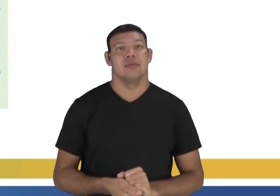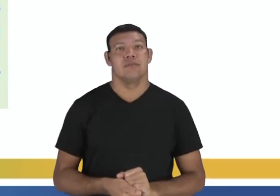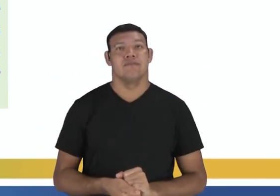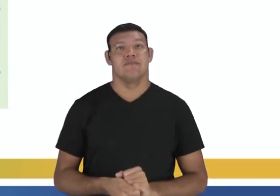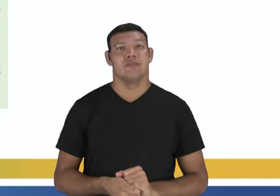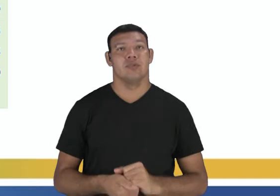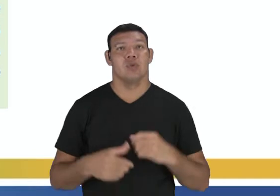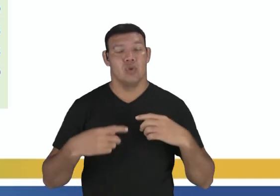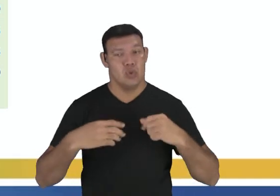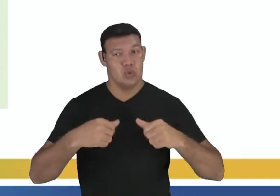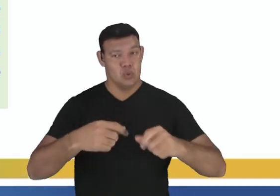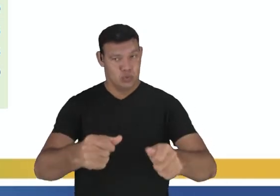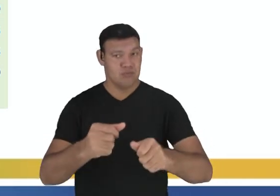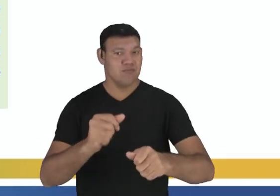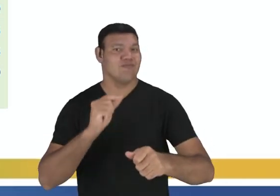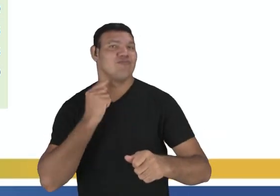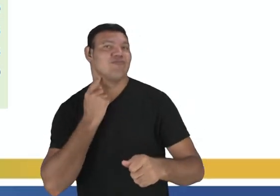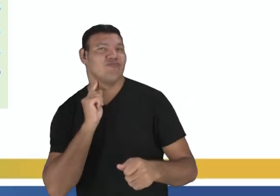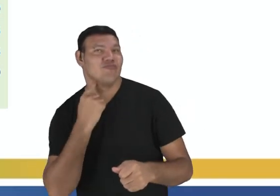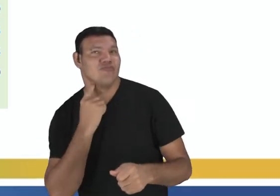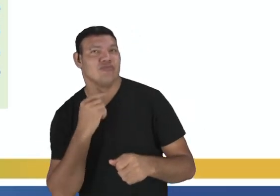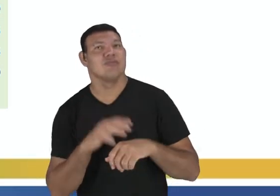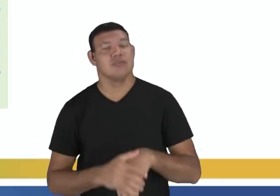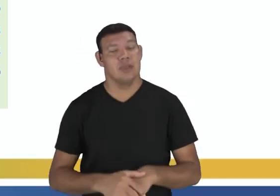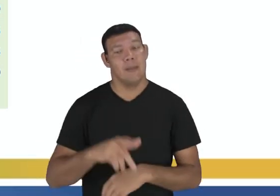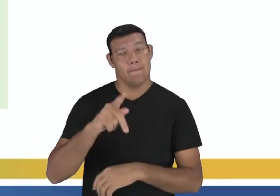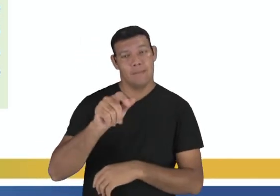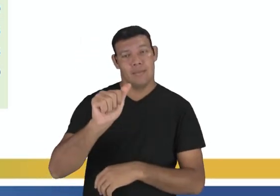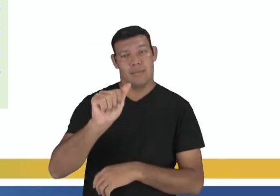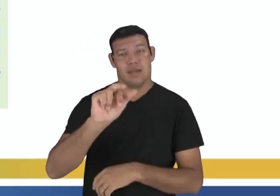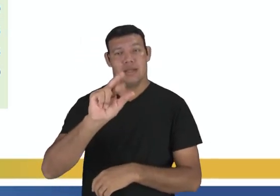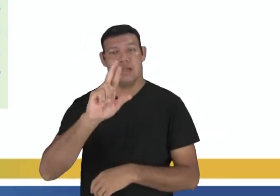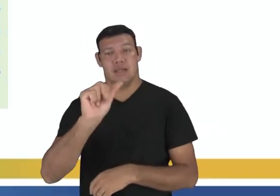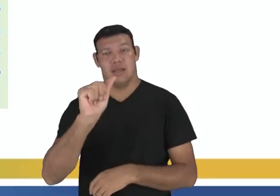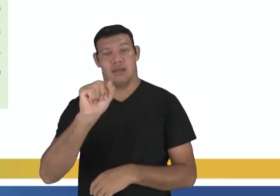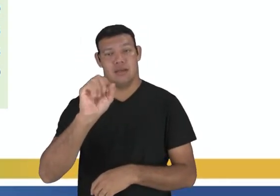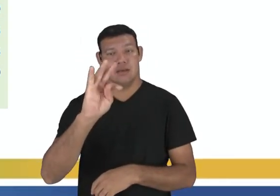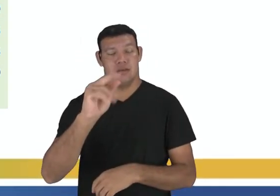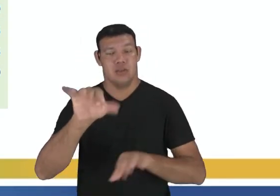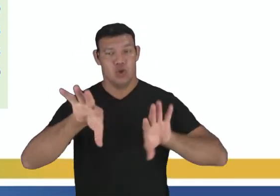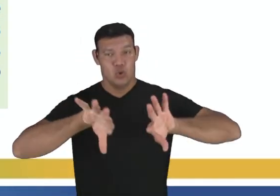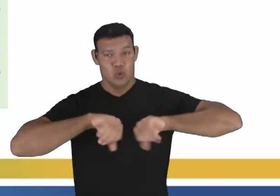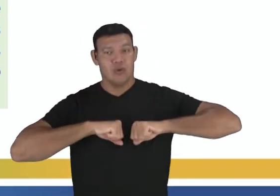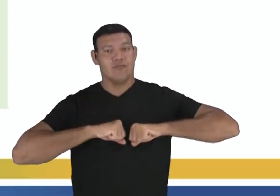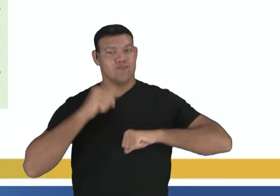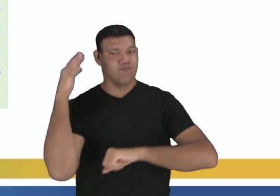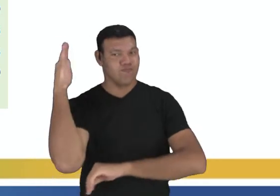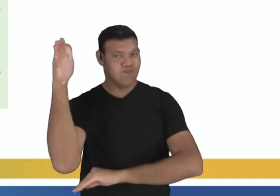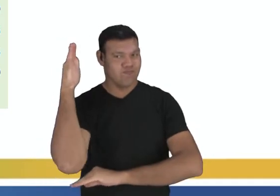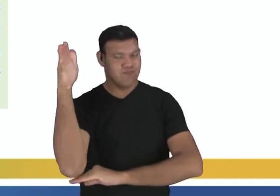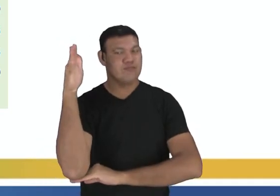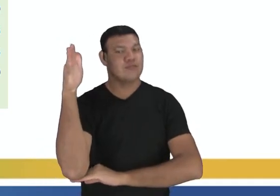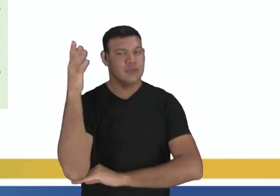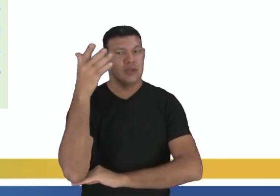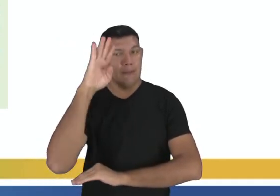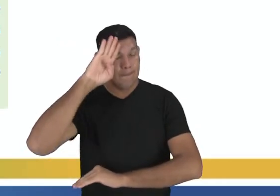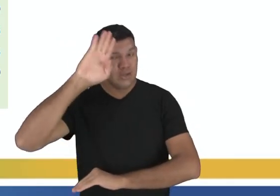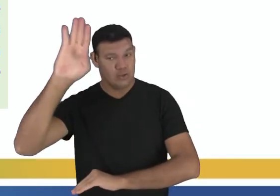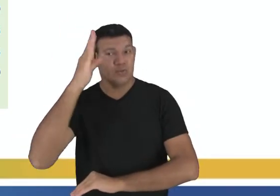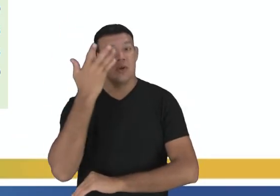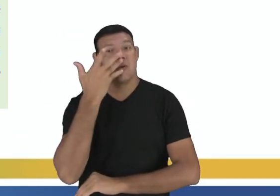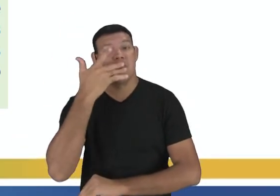pelo solo contaminado são causadas principalmente por parasitas, né? As infecções são mais frequentes de acontecer